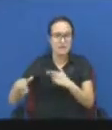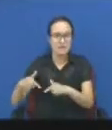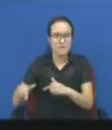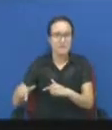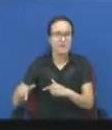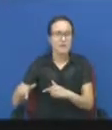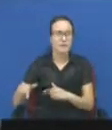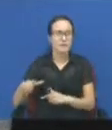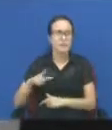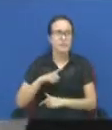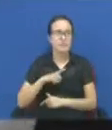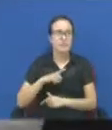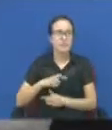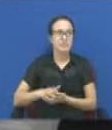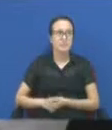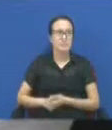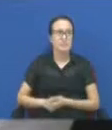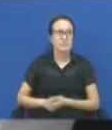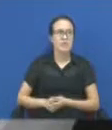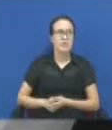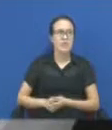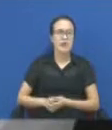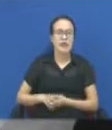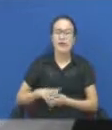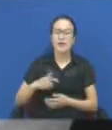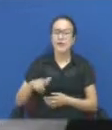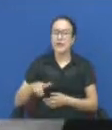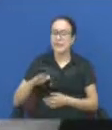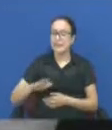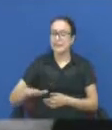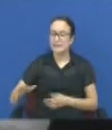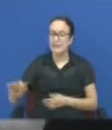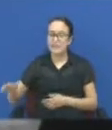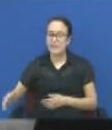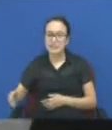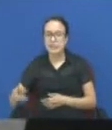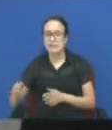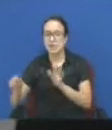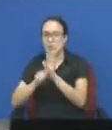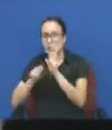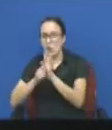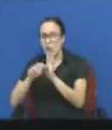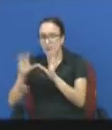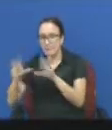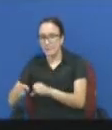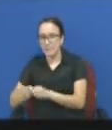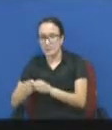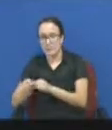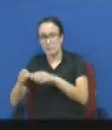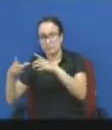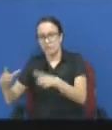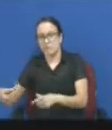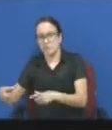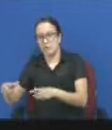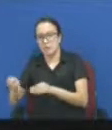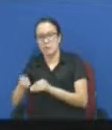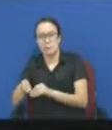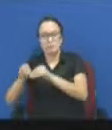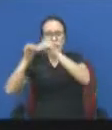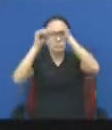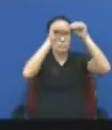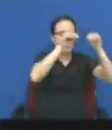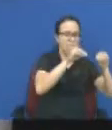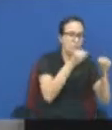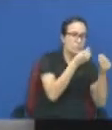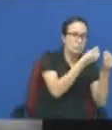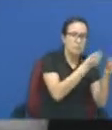aviãozinho. Uma criança leva droga de um bairro para o outro. E esse também nós temos que combater. Sou